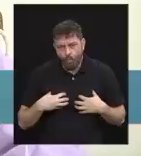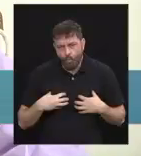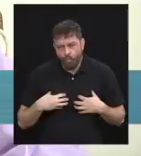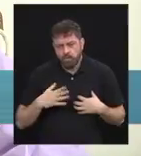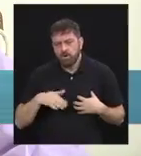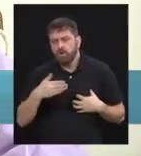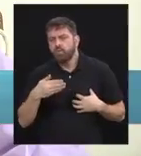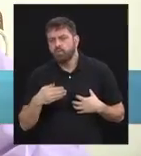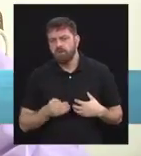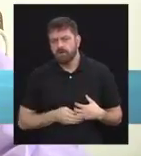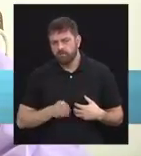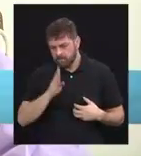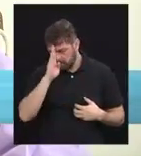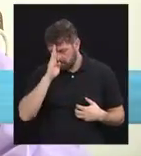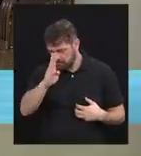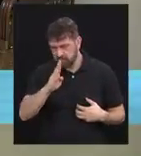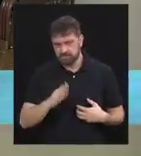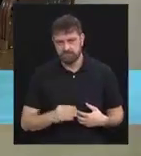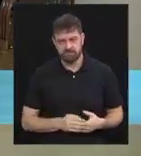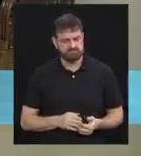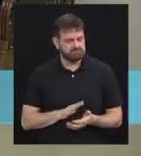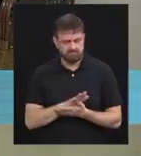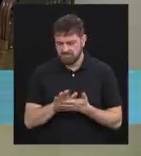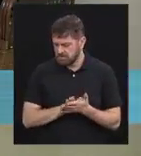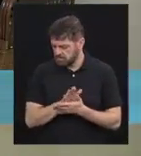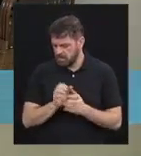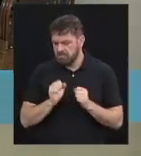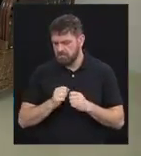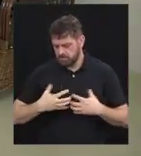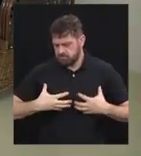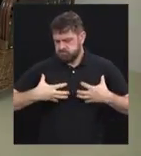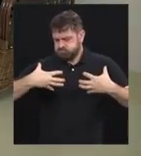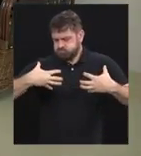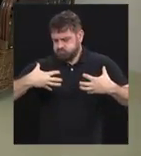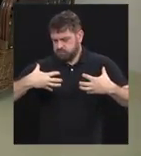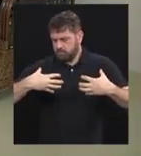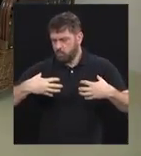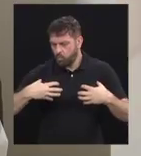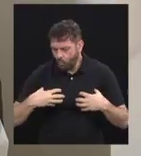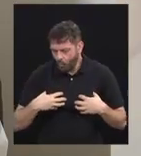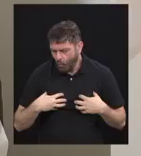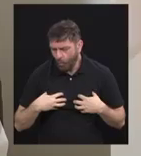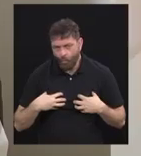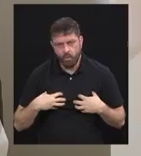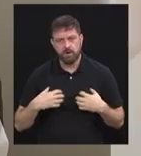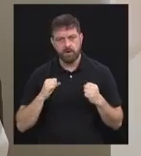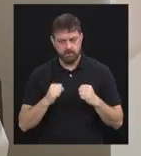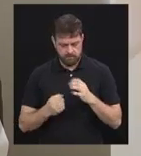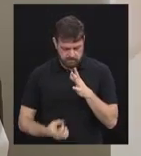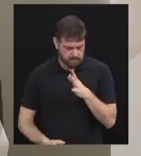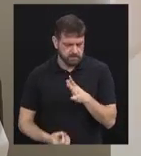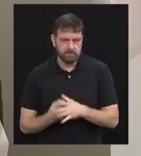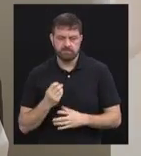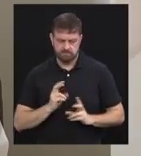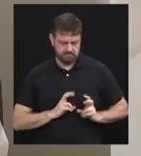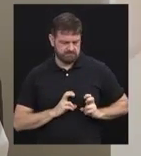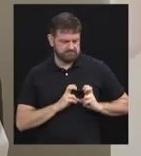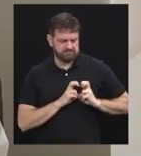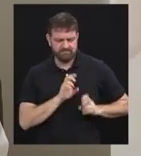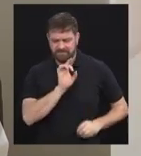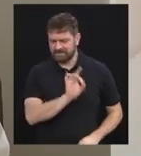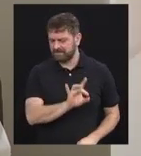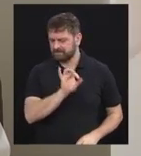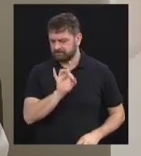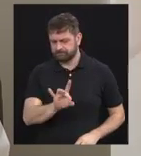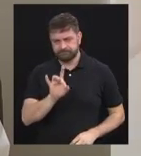é o perfil do câncer? Ou não tem? Não tem, de maneira alguma. O risco é